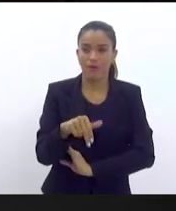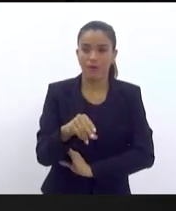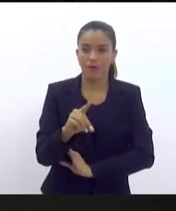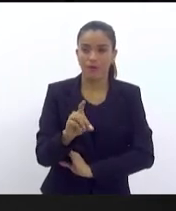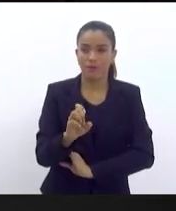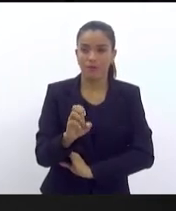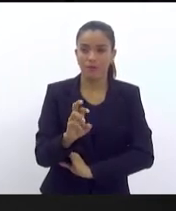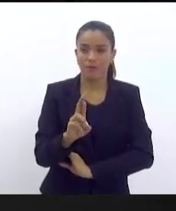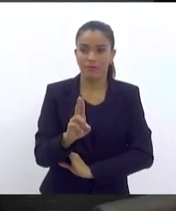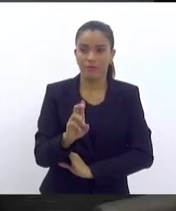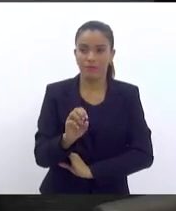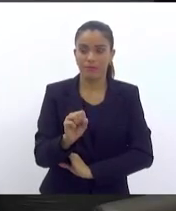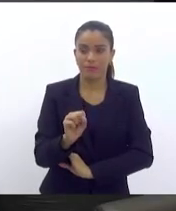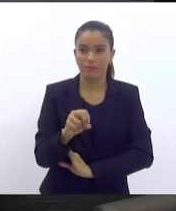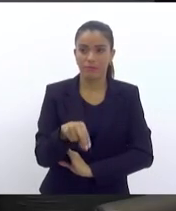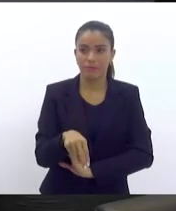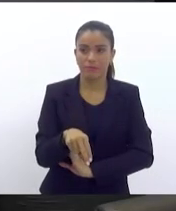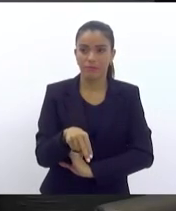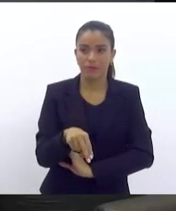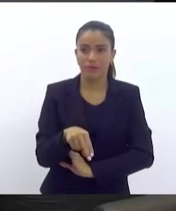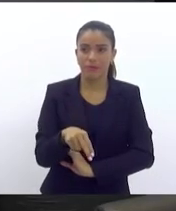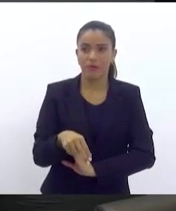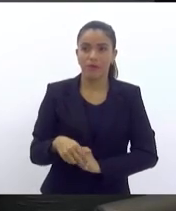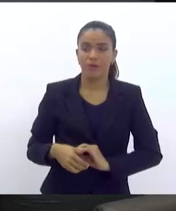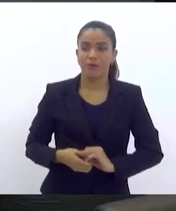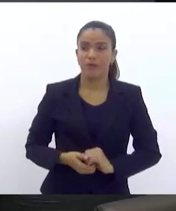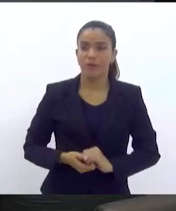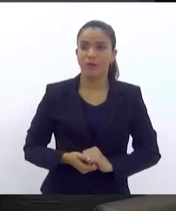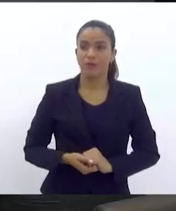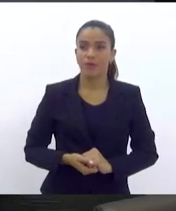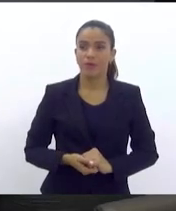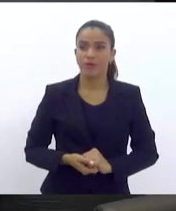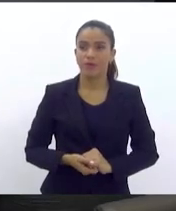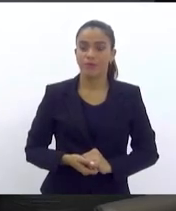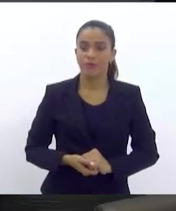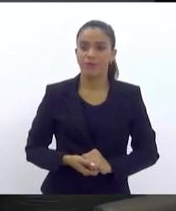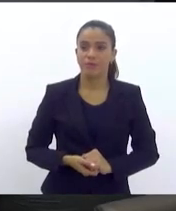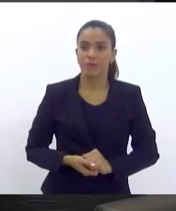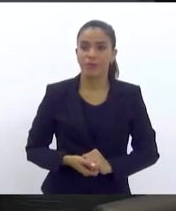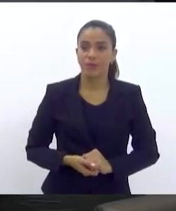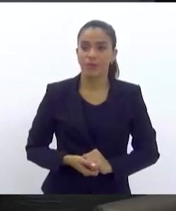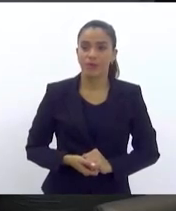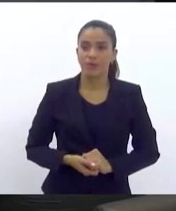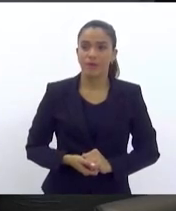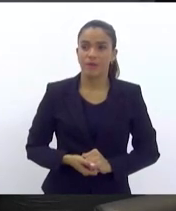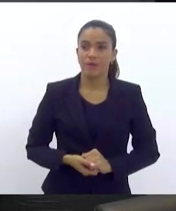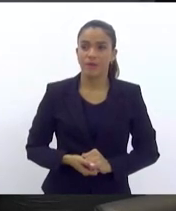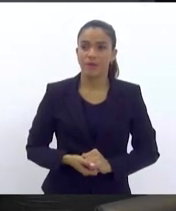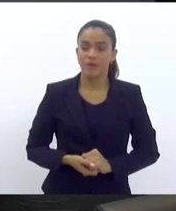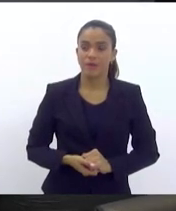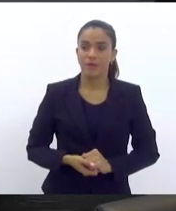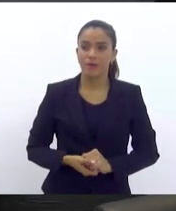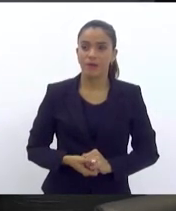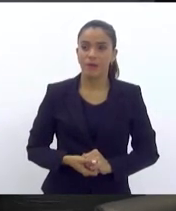por aceitar o nosso convite bom dia só convidar que a Tribuna nossa a nossa esquerda